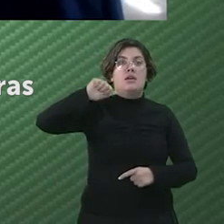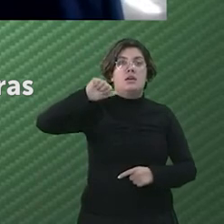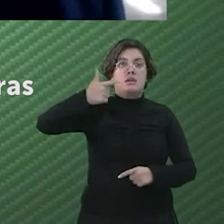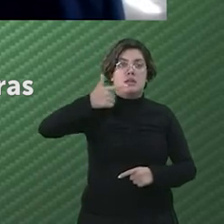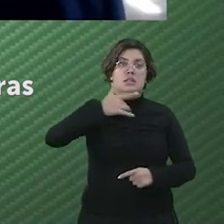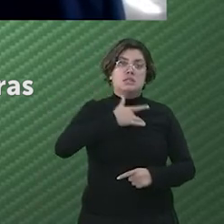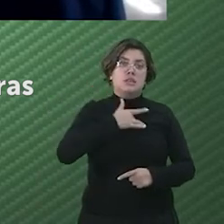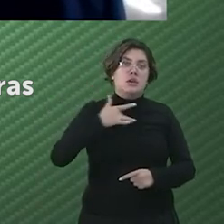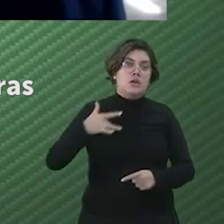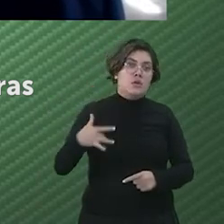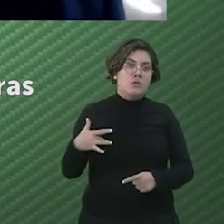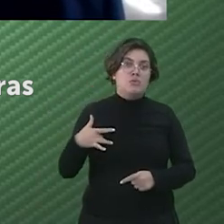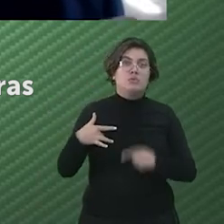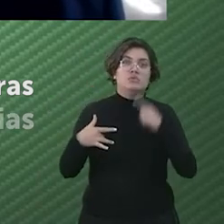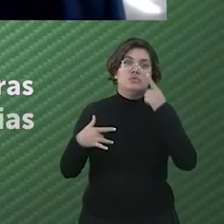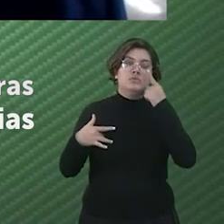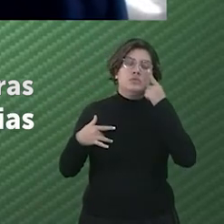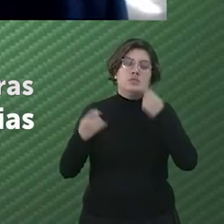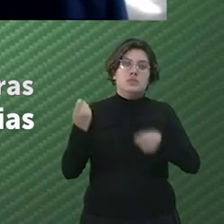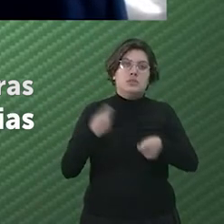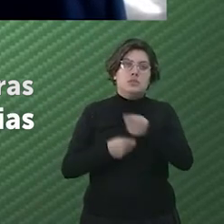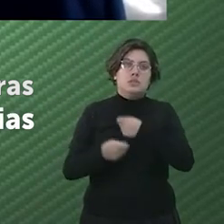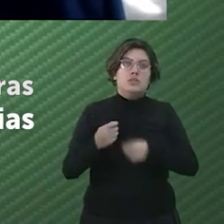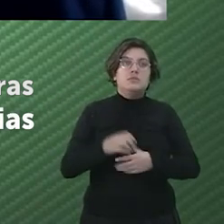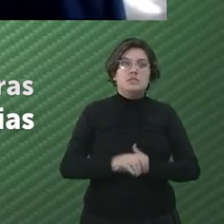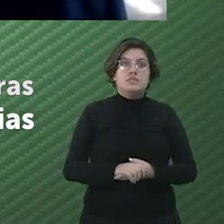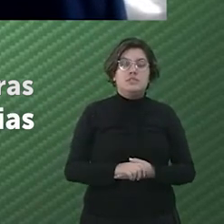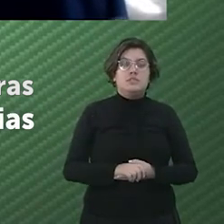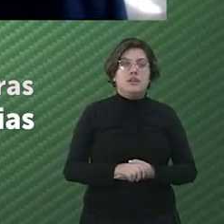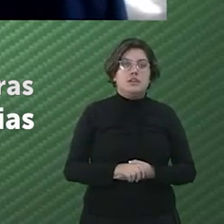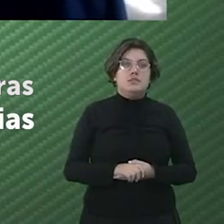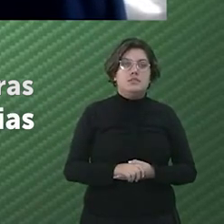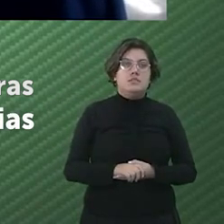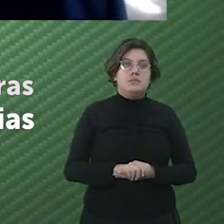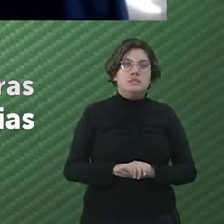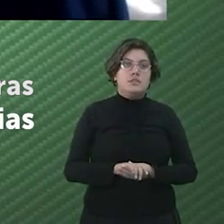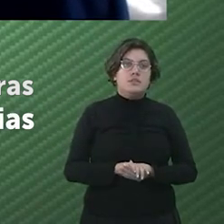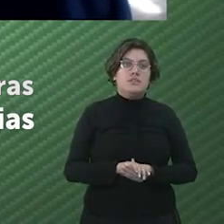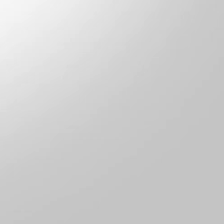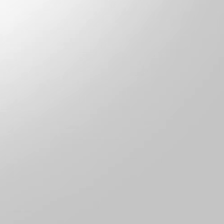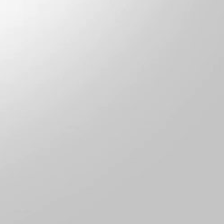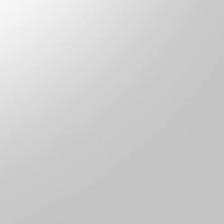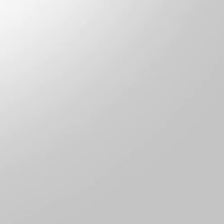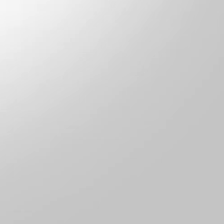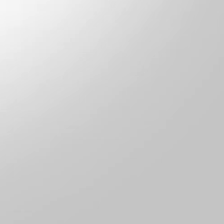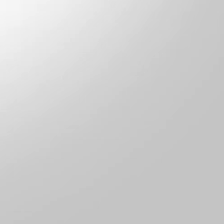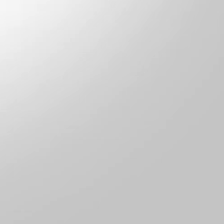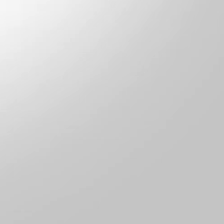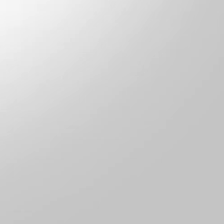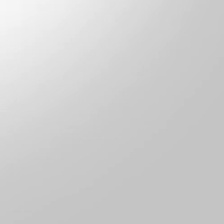15 de abril, às 9 horas da manhã, pelo canal do STJ do YouTube.